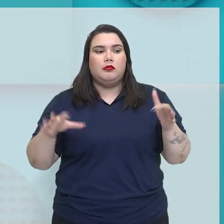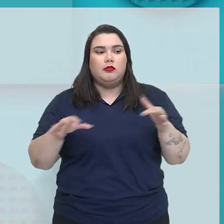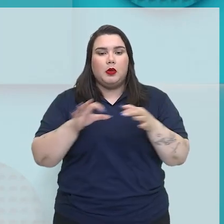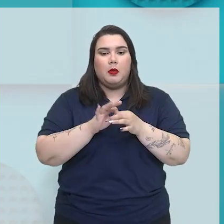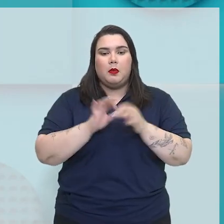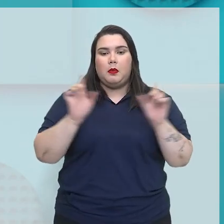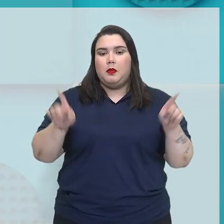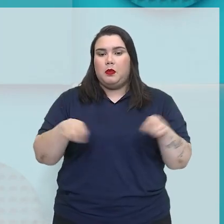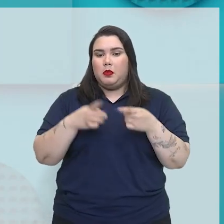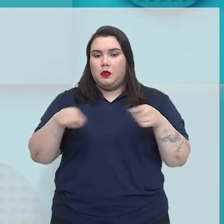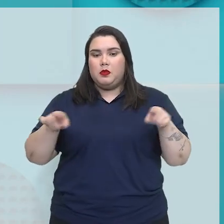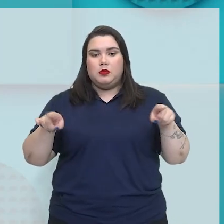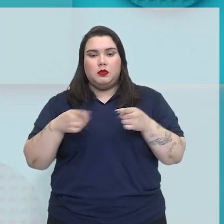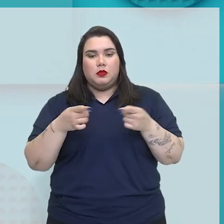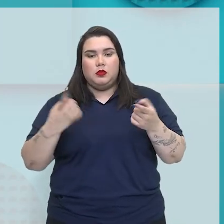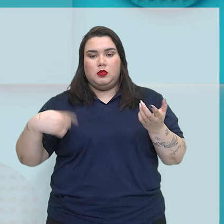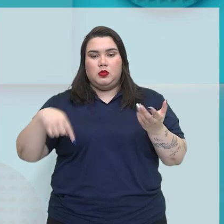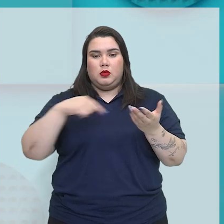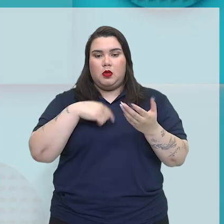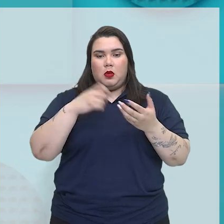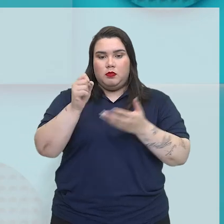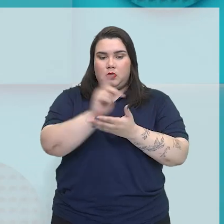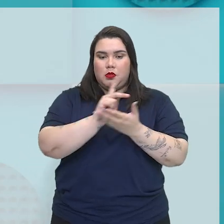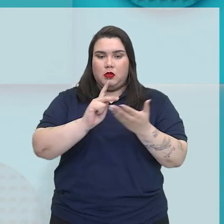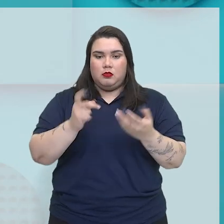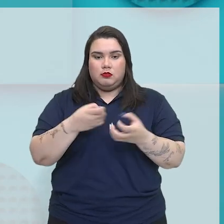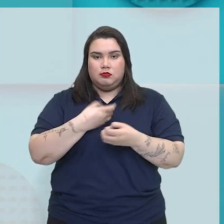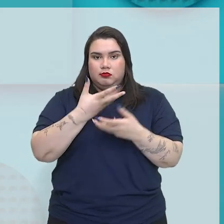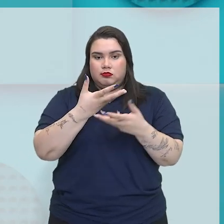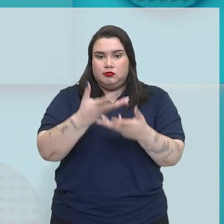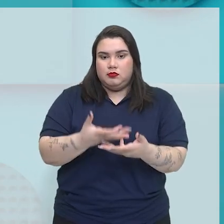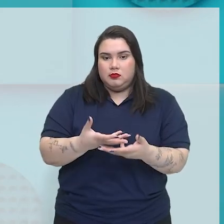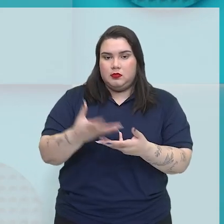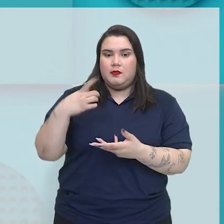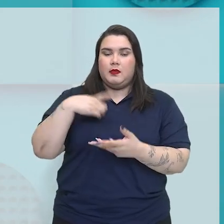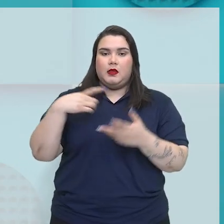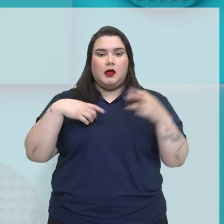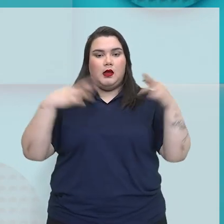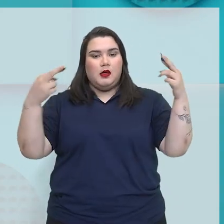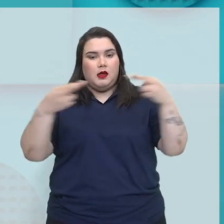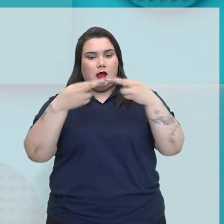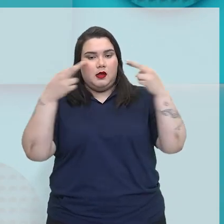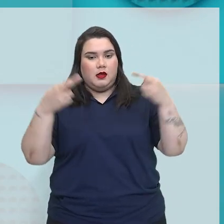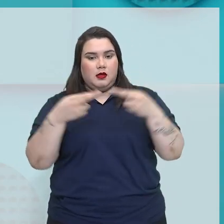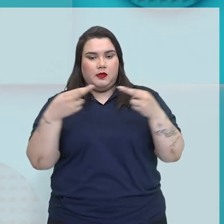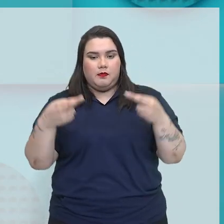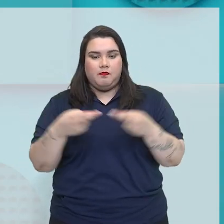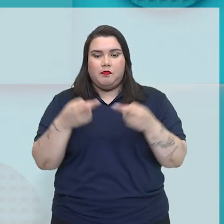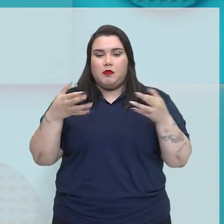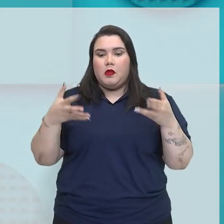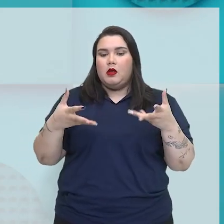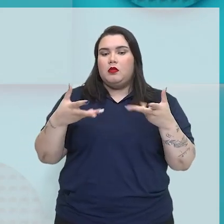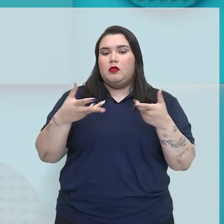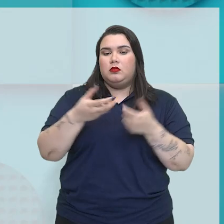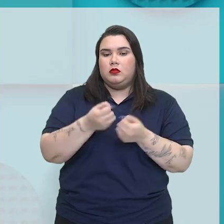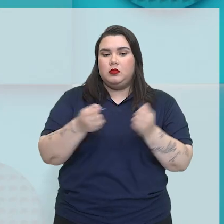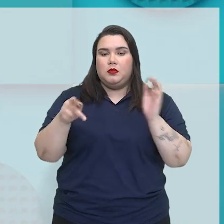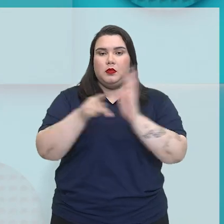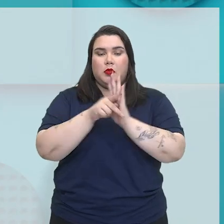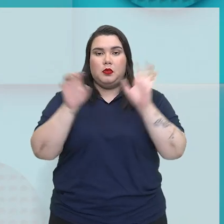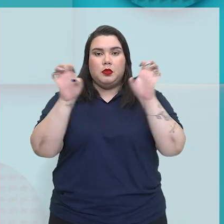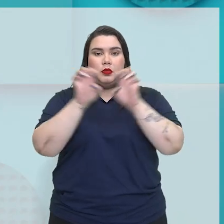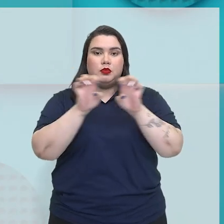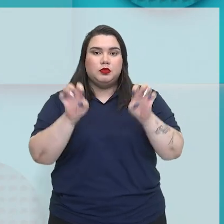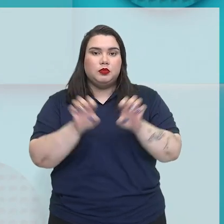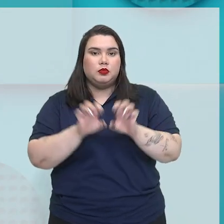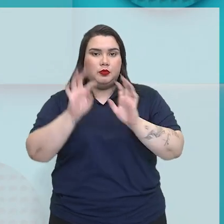musicalidade. Quando nós vamos declamar um poema, nós percebemos que tem rimas. É a beleza da estrutura